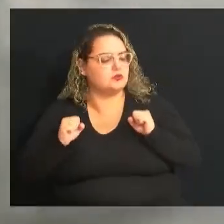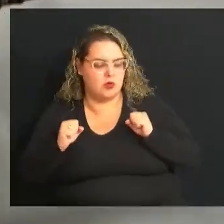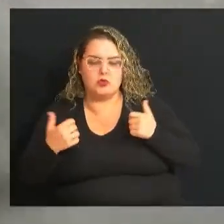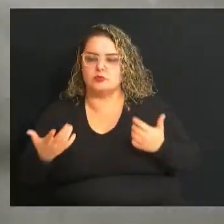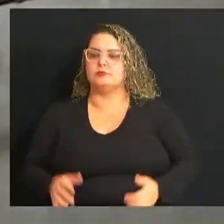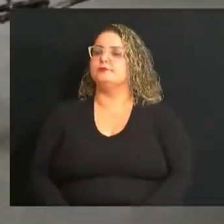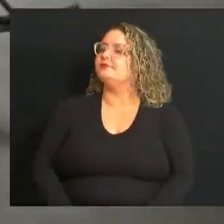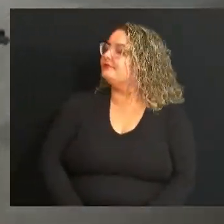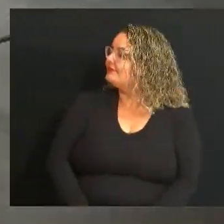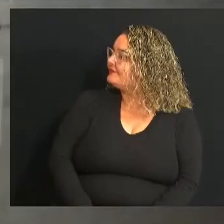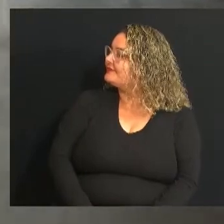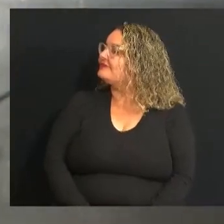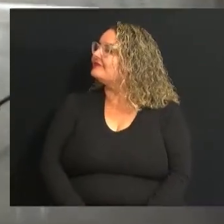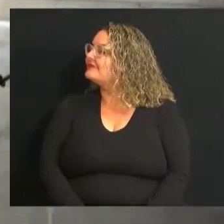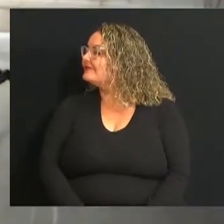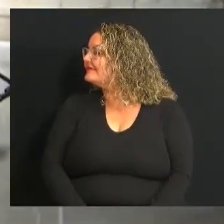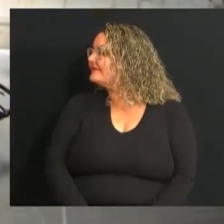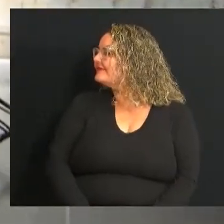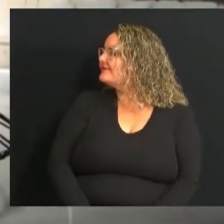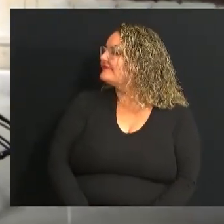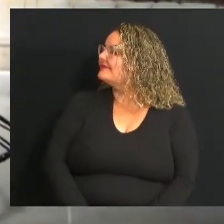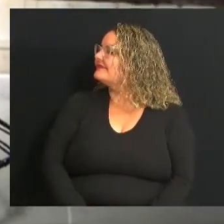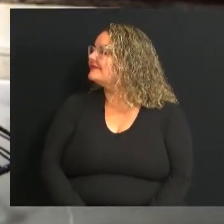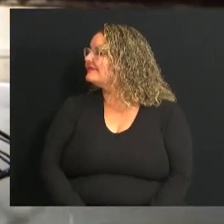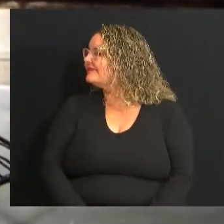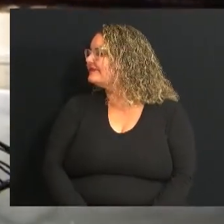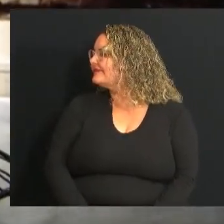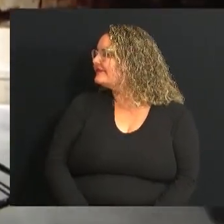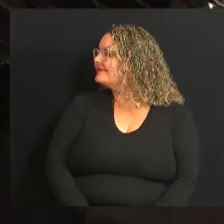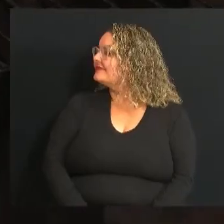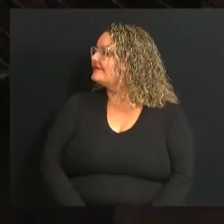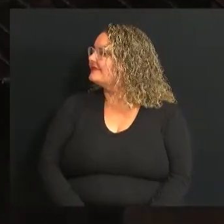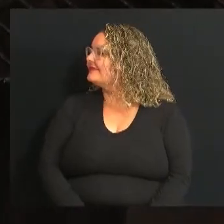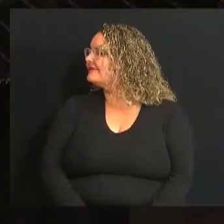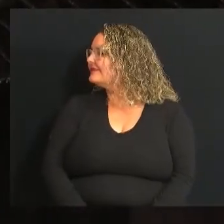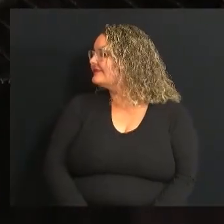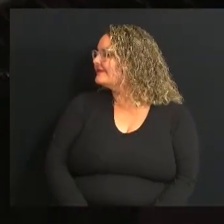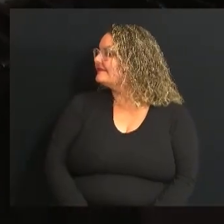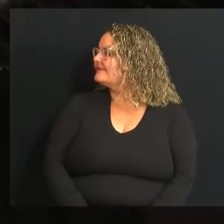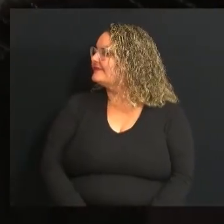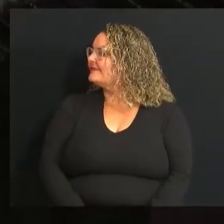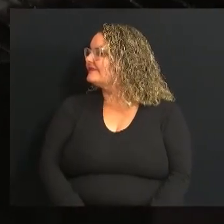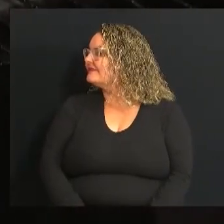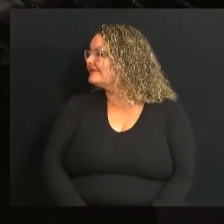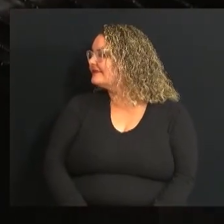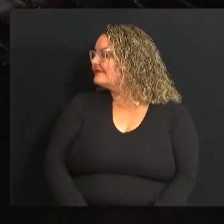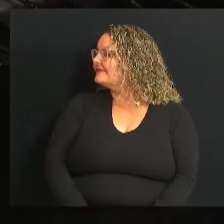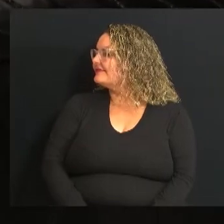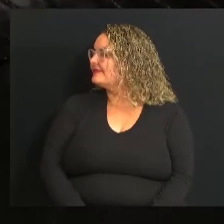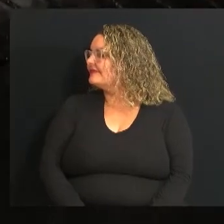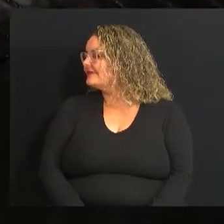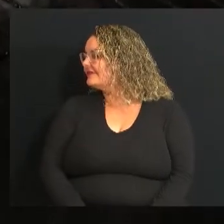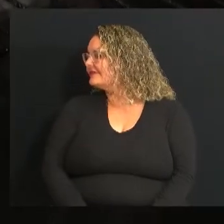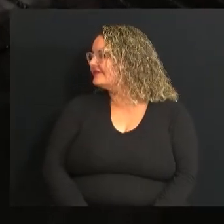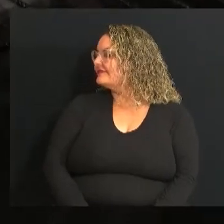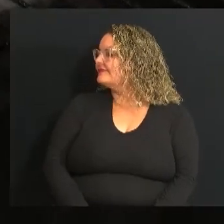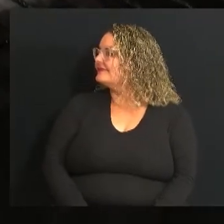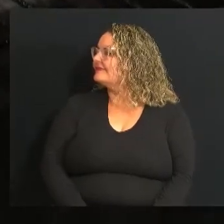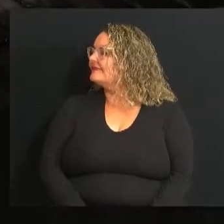ok. Normalmente, a loja não dá essa oportunidade de se arrepender. O que a loja faz? Olha, você tem 30